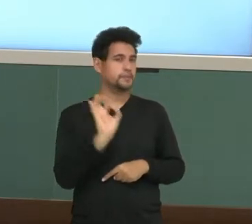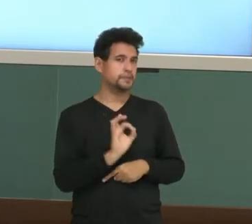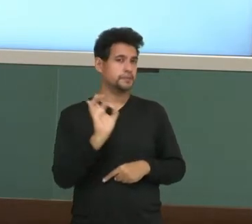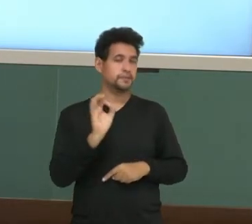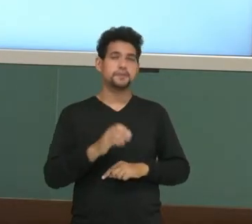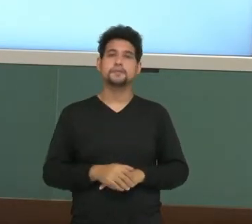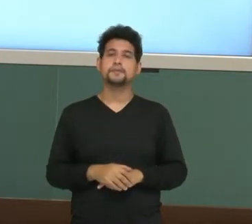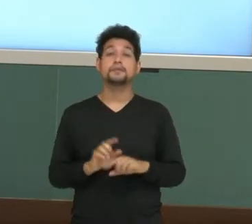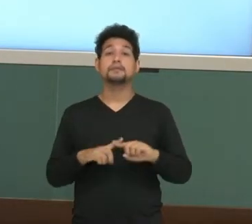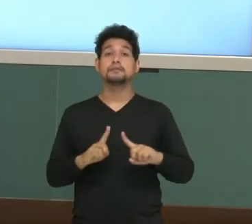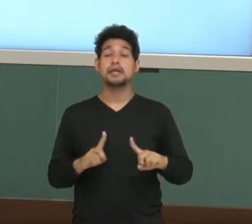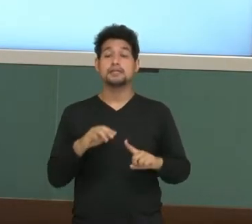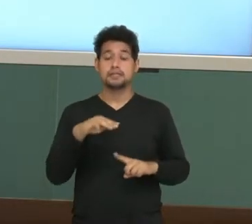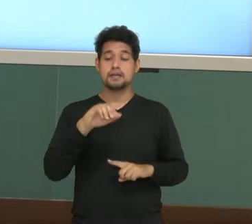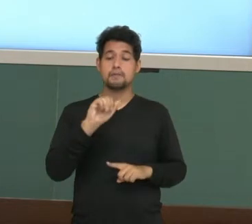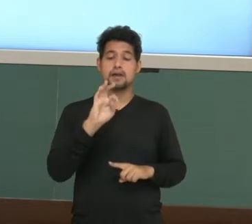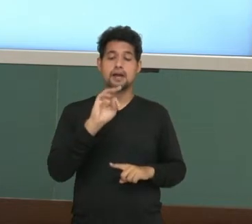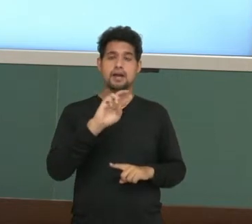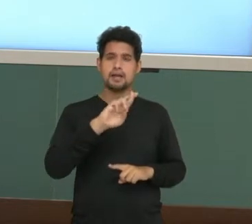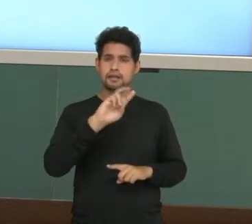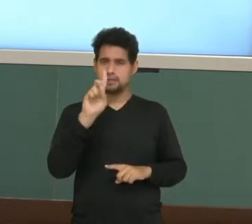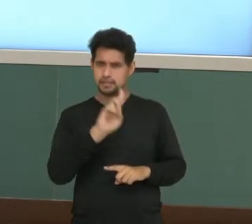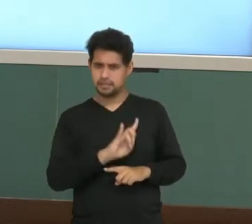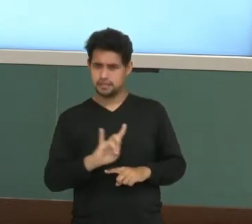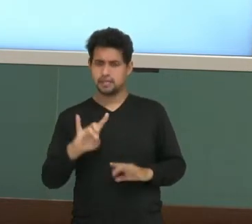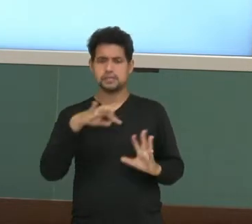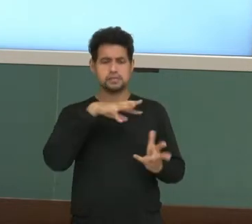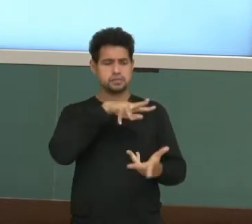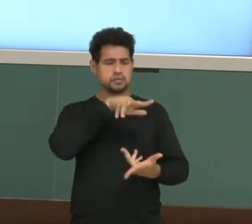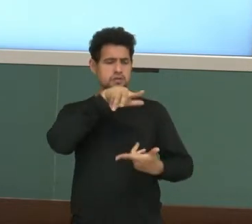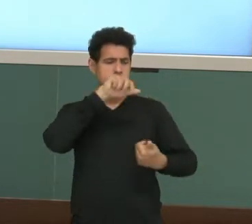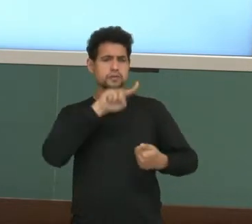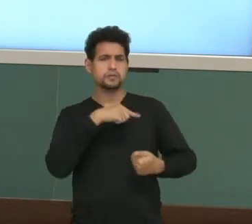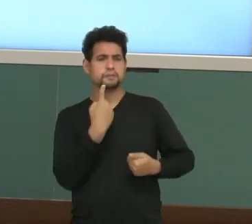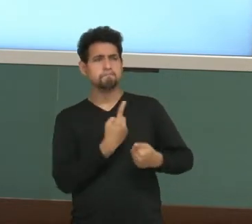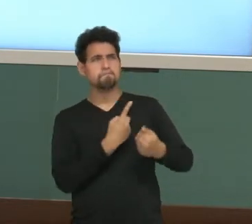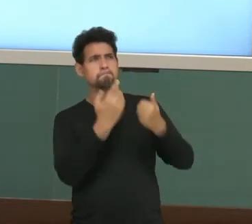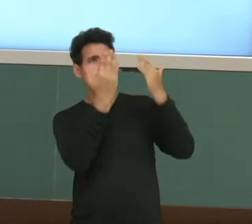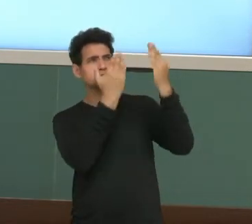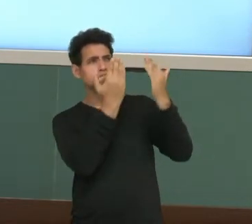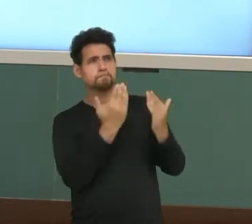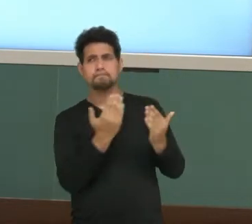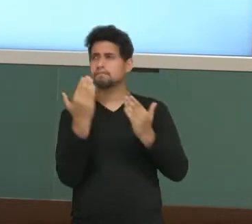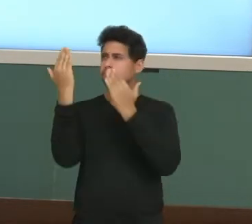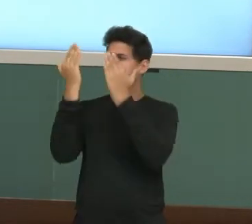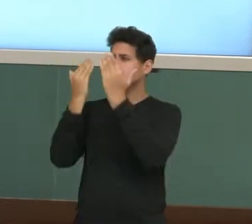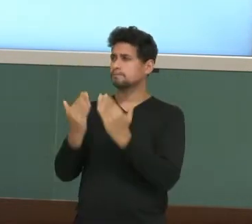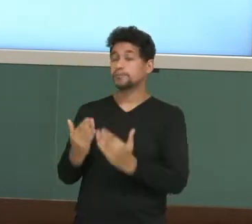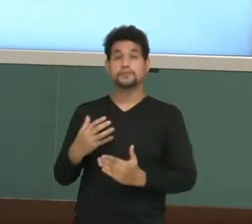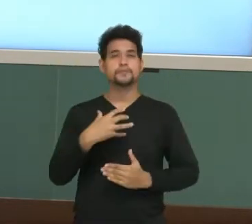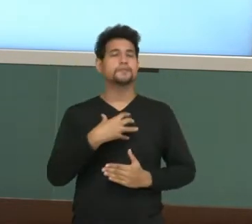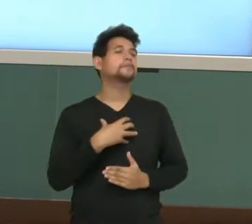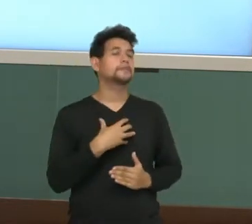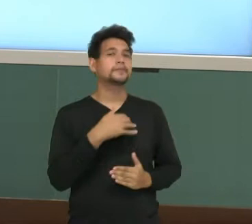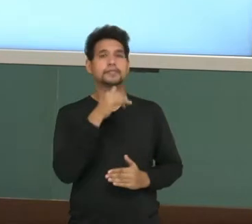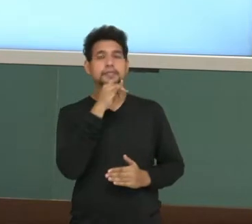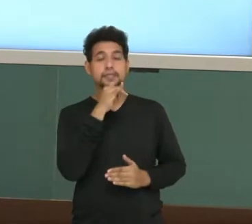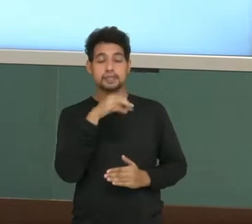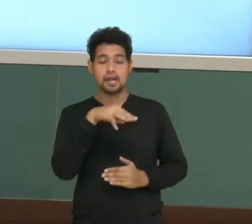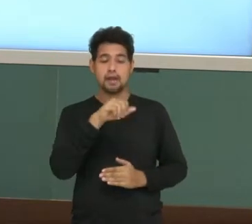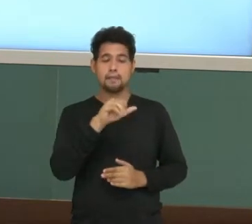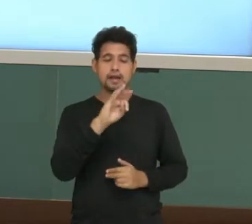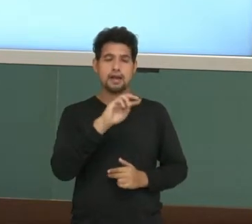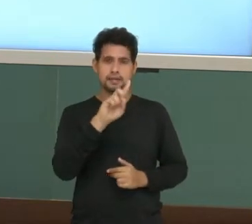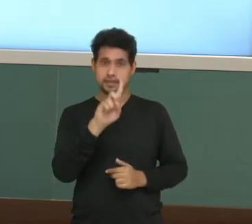2,5%. Então a matriz energética mundial, a gente consegue compará-la com a maneira com que a matriz